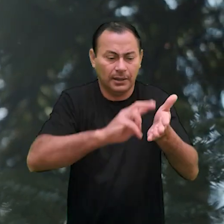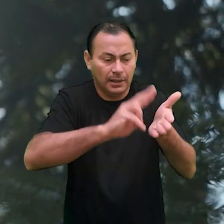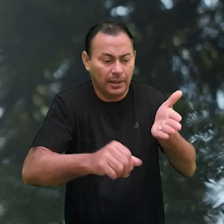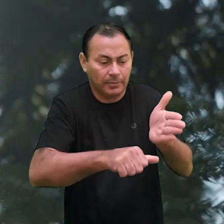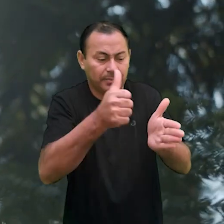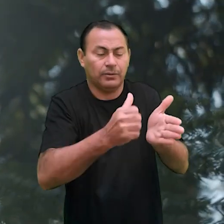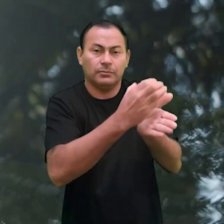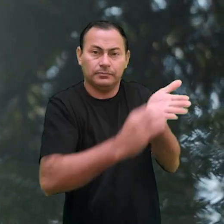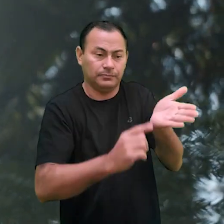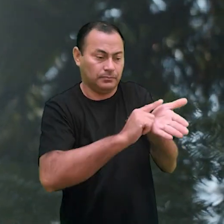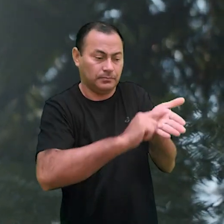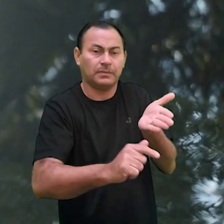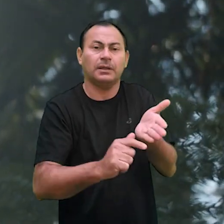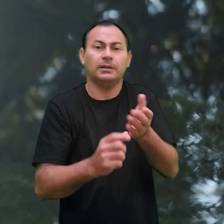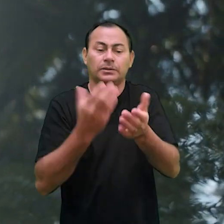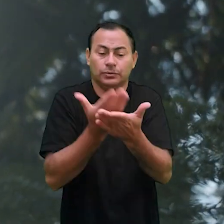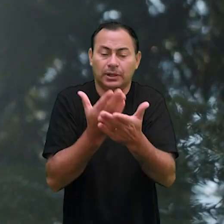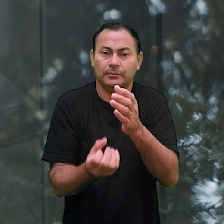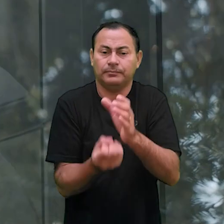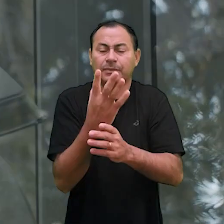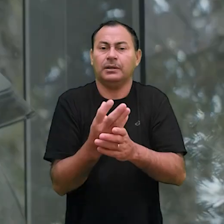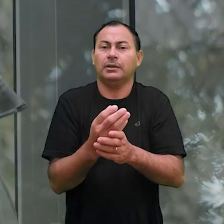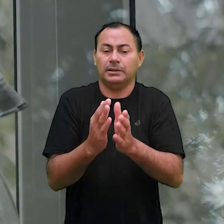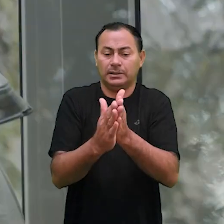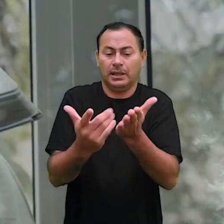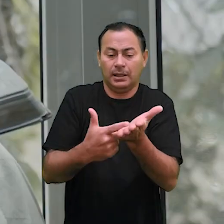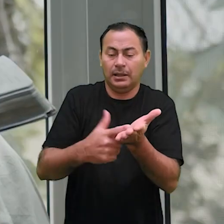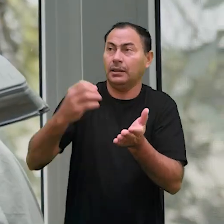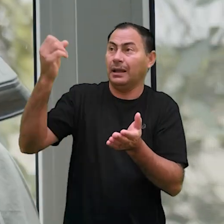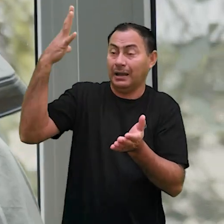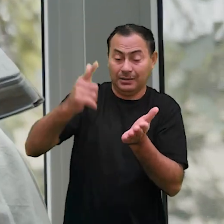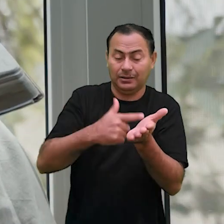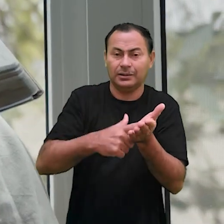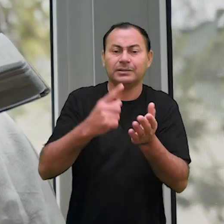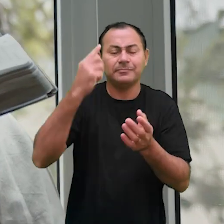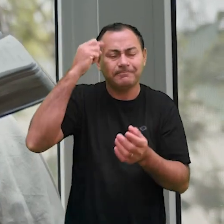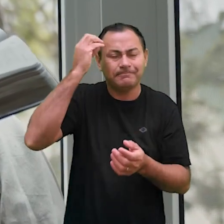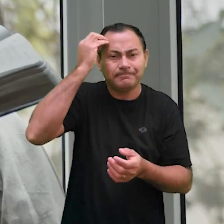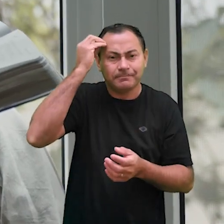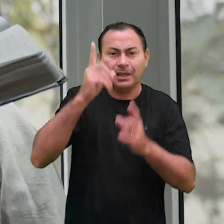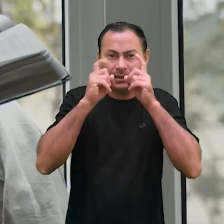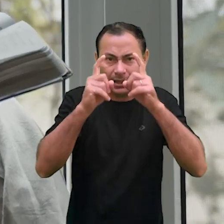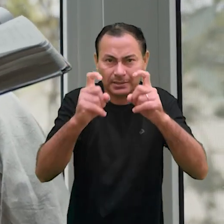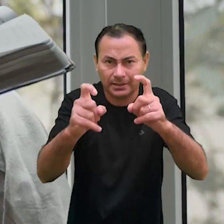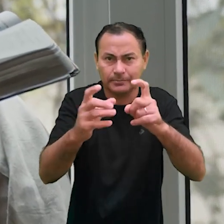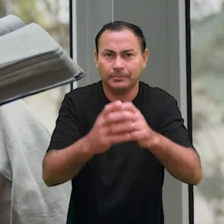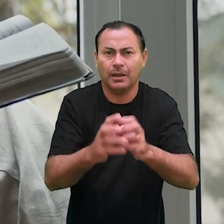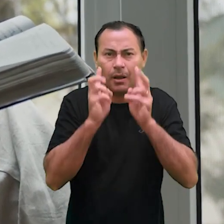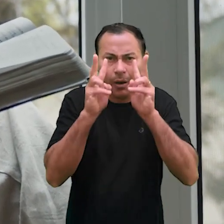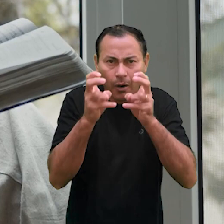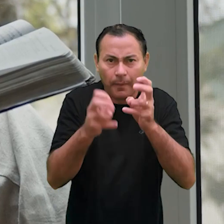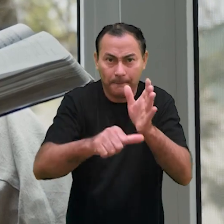observações quando ler o primeiro capítulo de Gênesis e estudar a criação à luz desse livro, a fim de chegar a certas